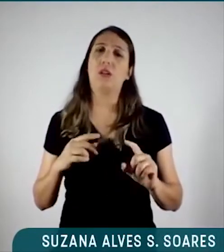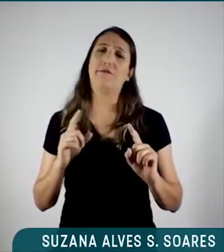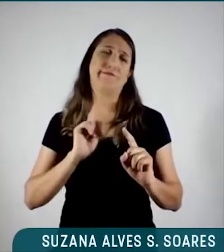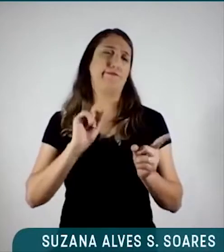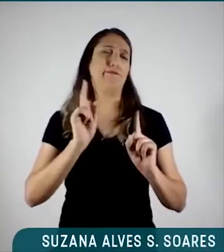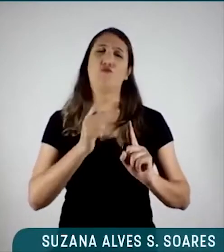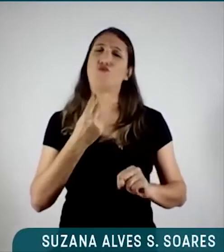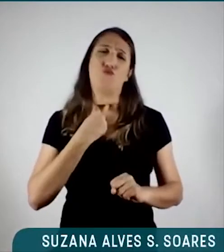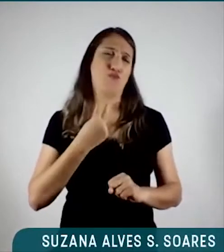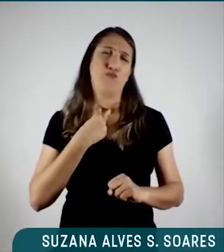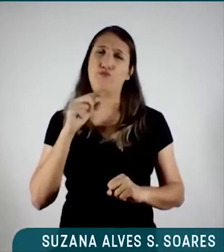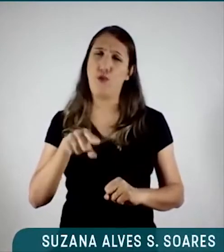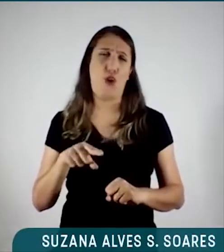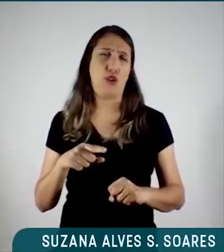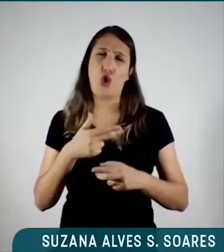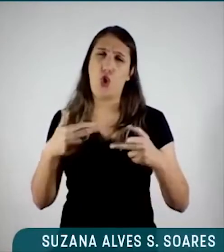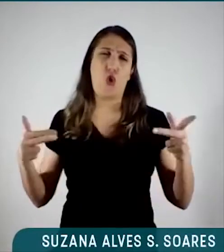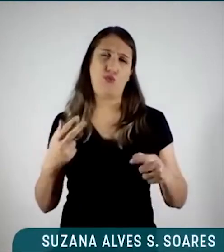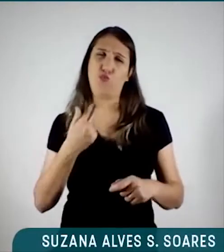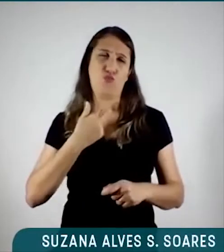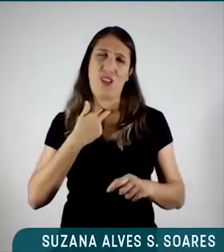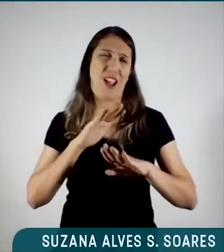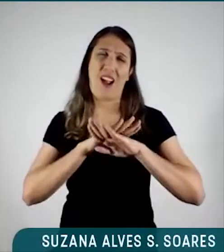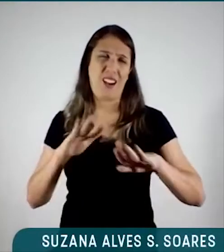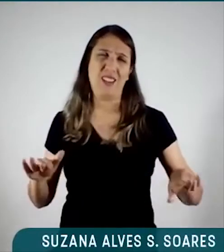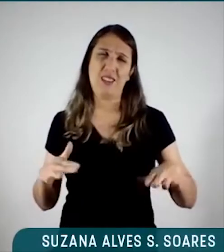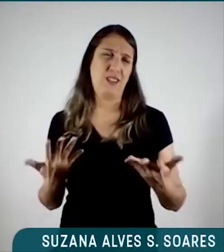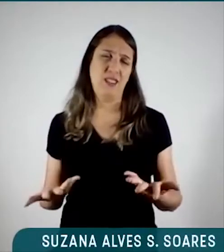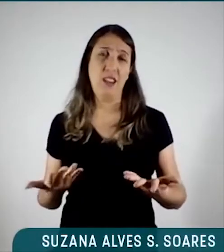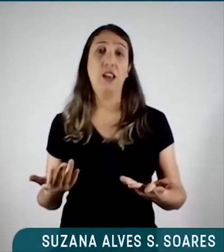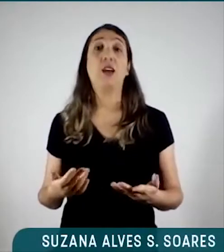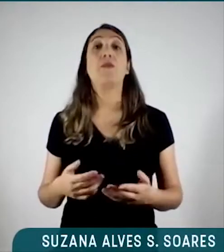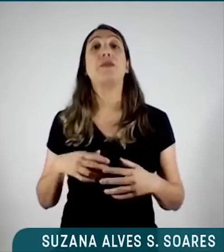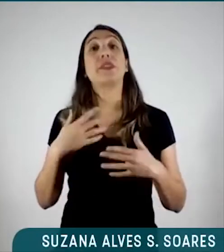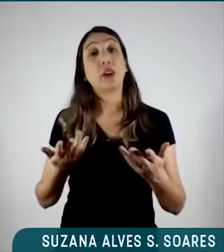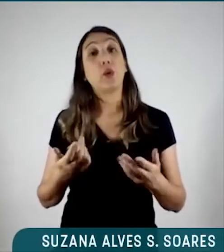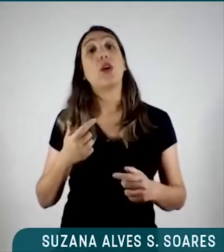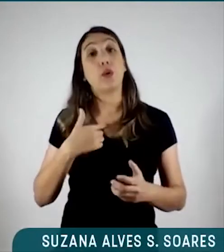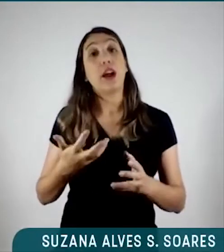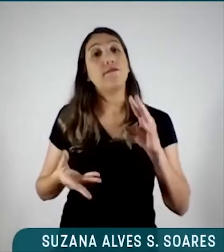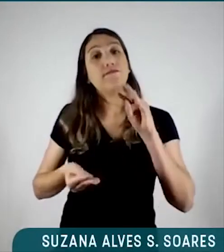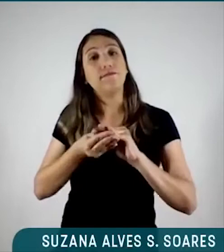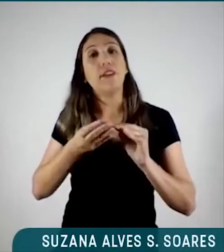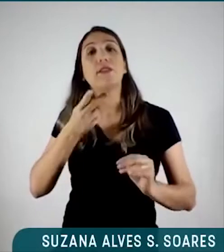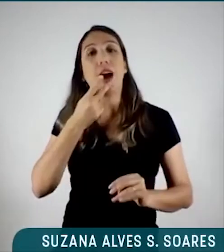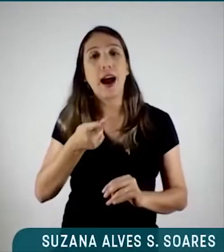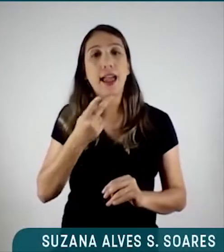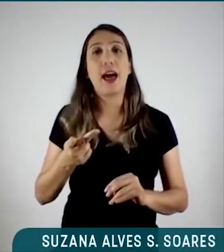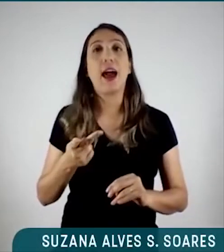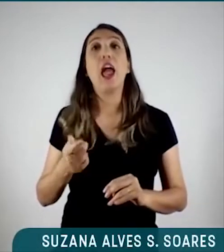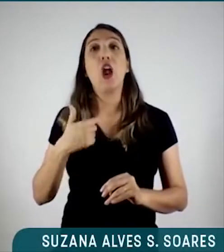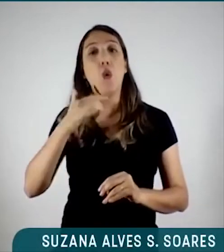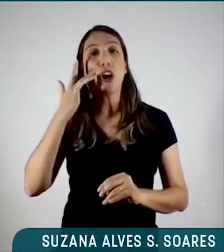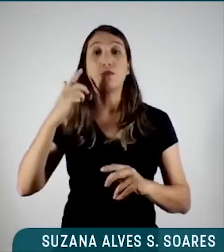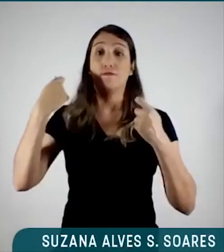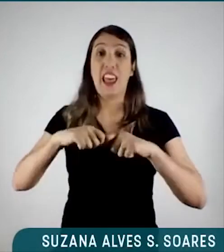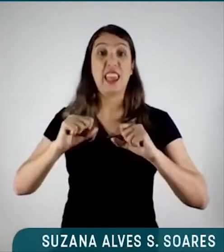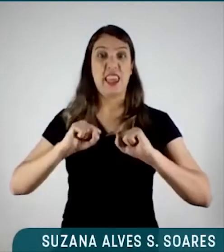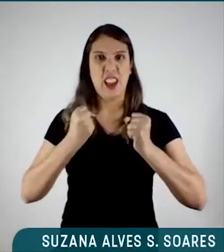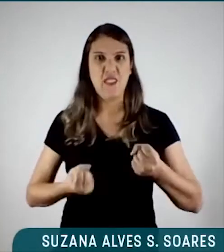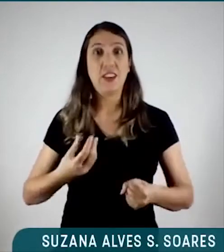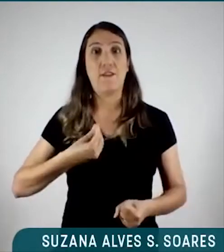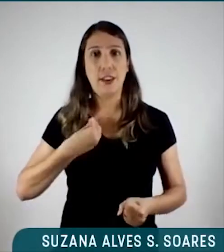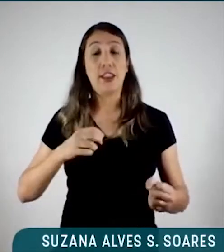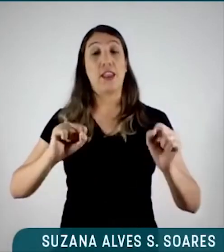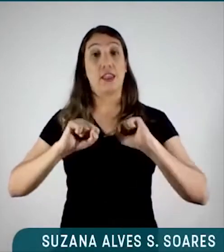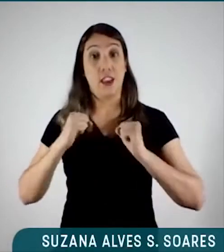assim, não devem ser assim e não podem ser assim. Então, eu quero concluir dizendo o seguinte: eu acho que defesa da vida, defesa da